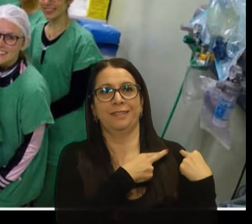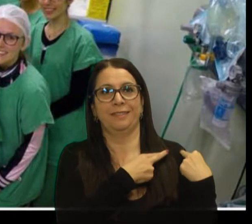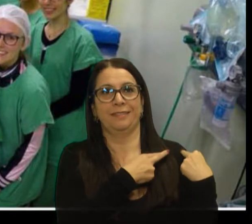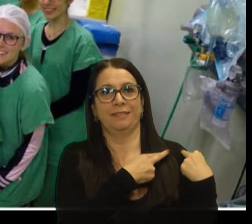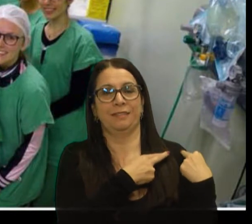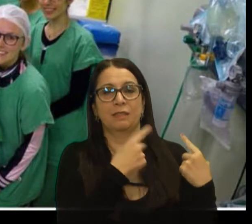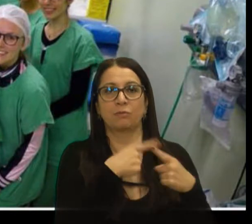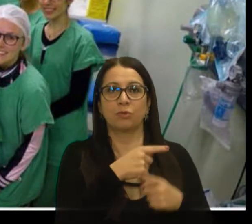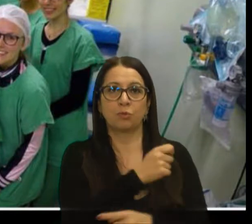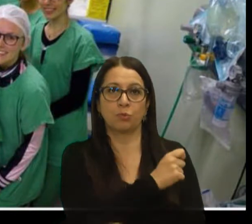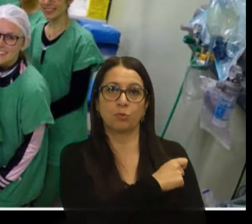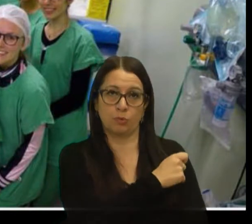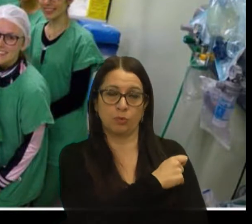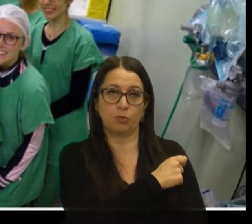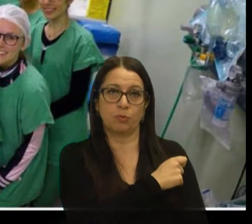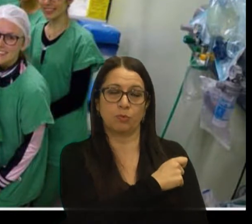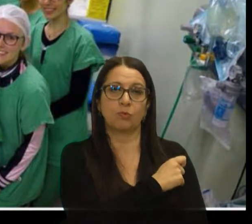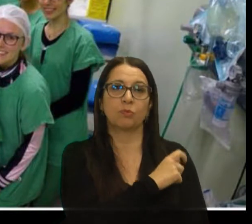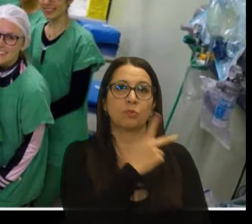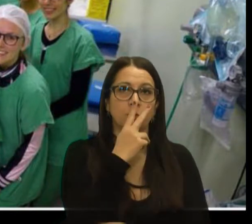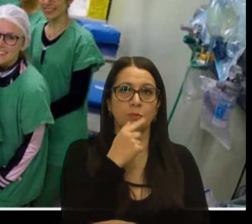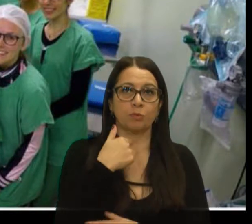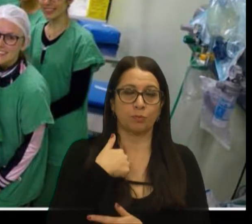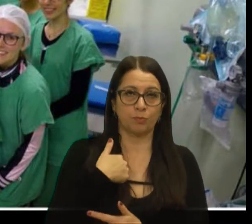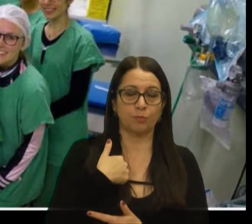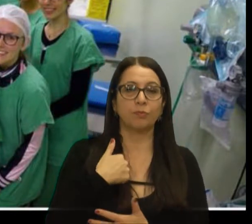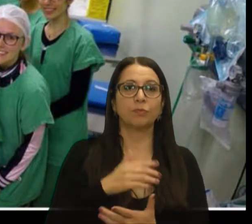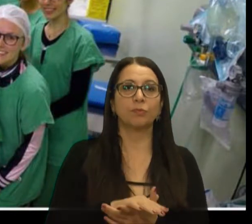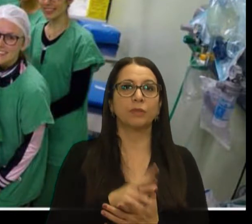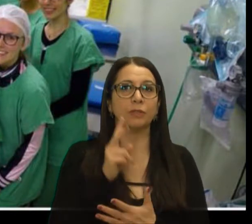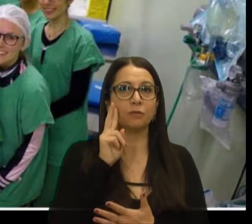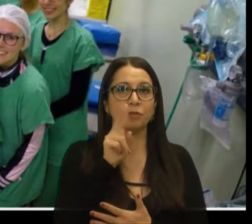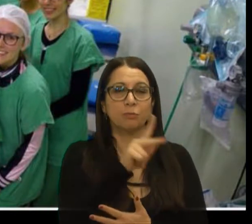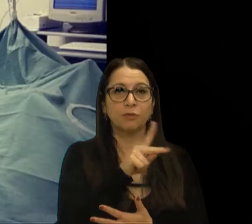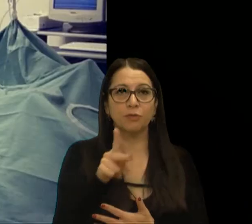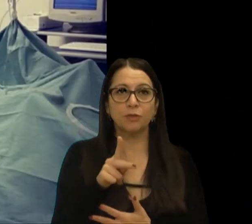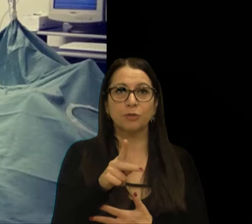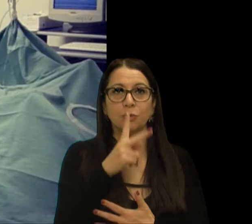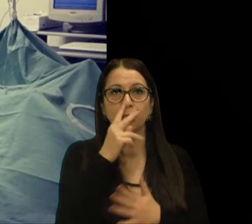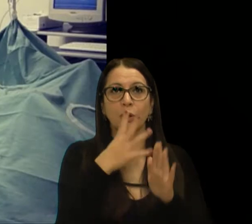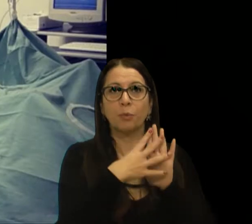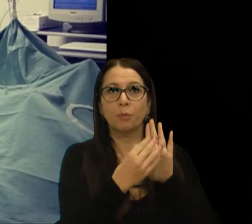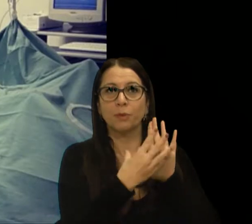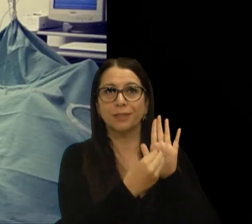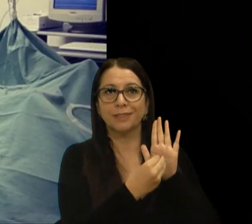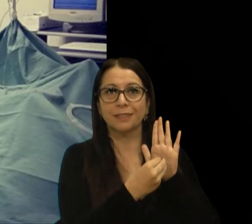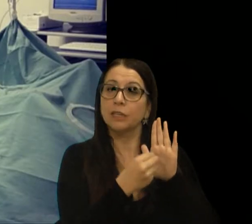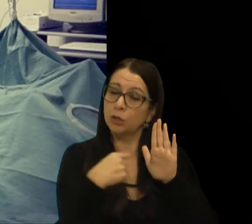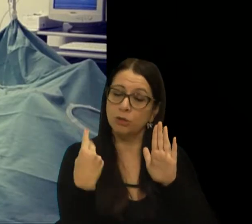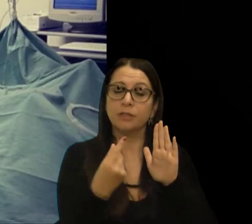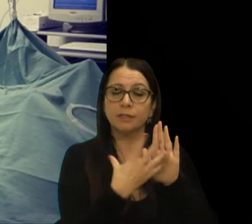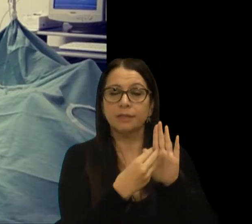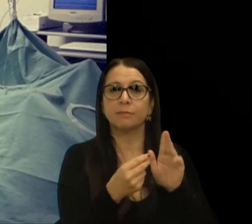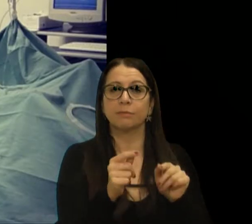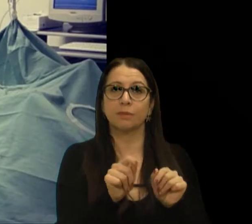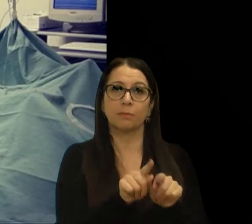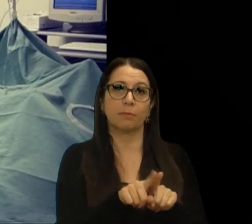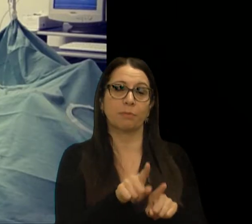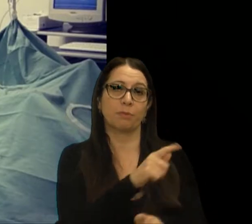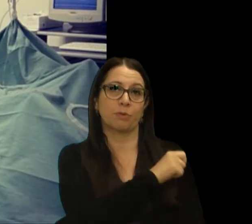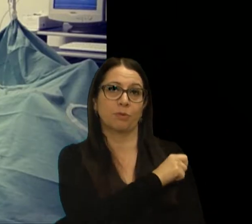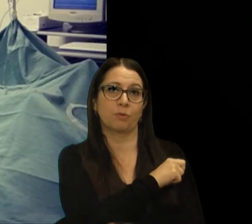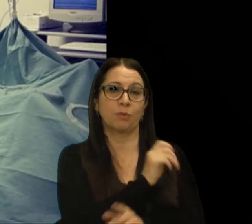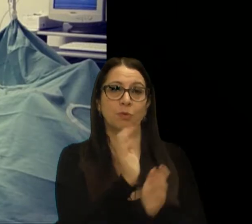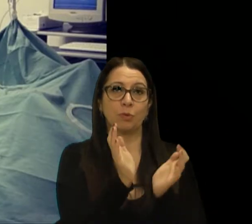Porque o aluno, assim como eu via o professor como um exemplo, e a gente tem que ser exemplo para os alunos. E os